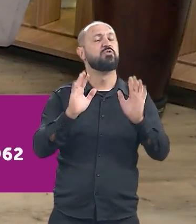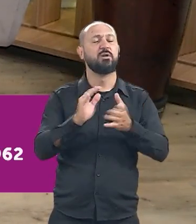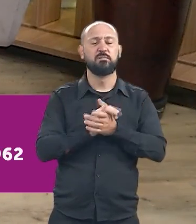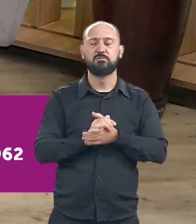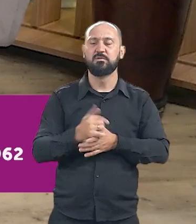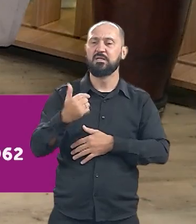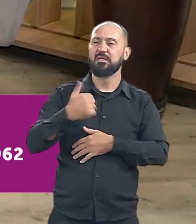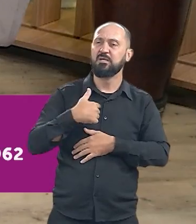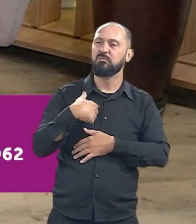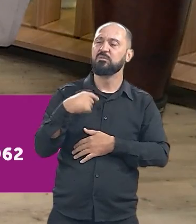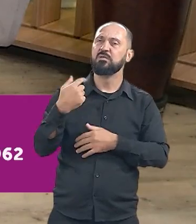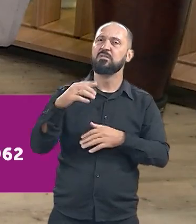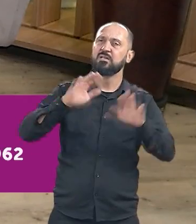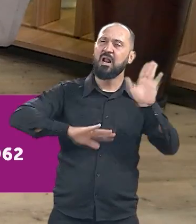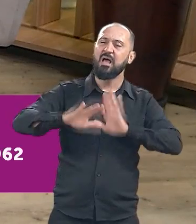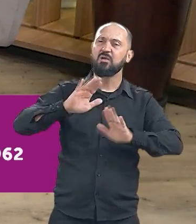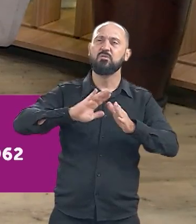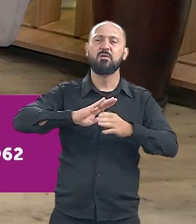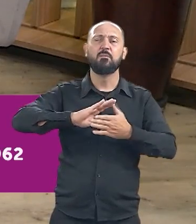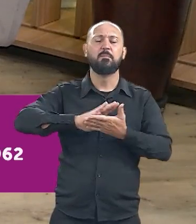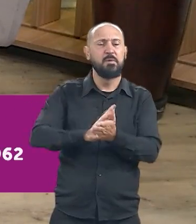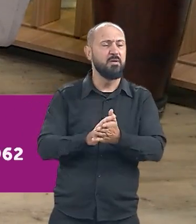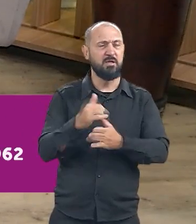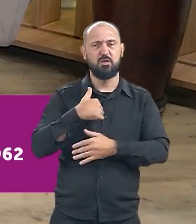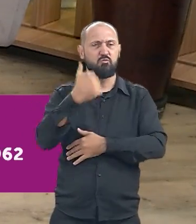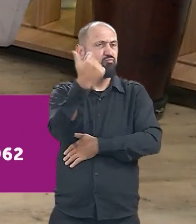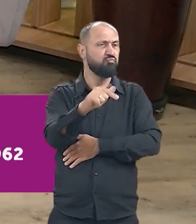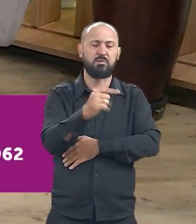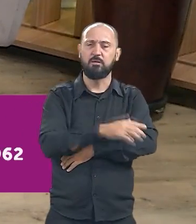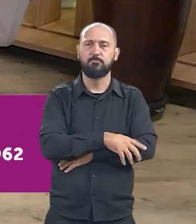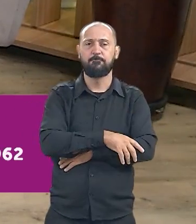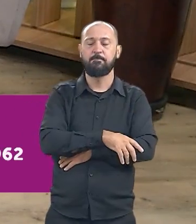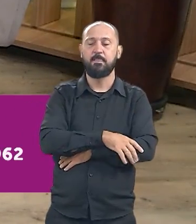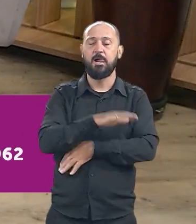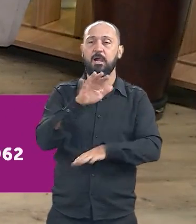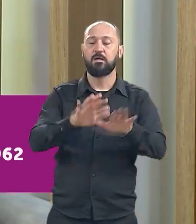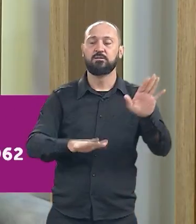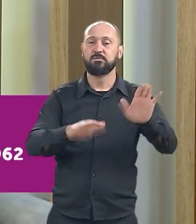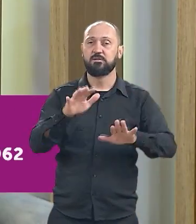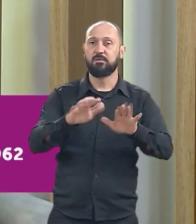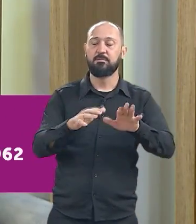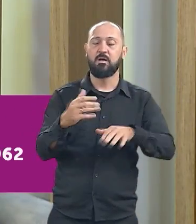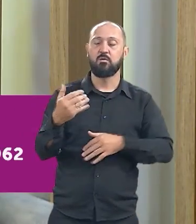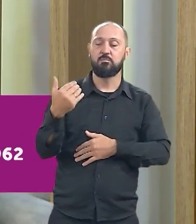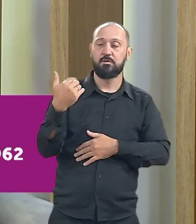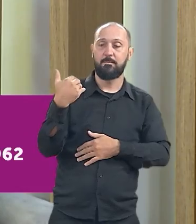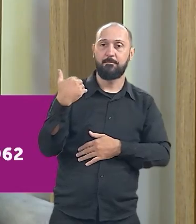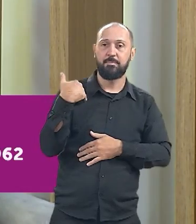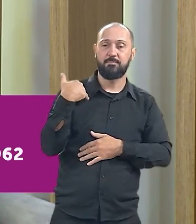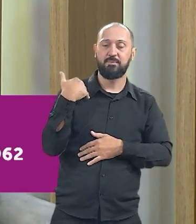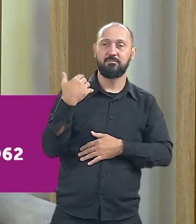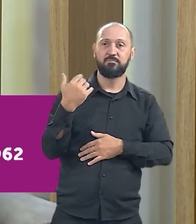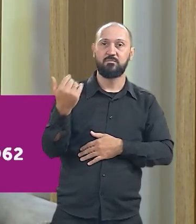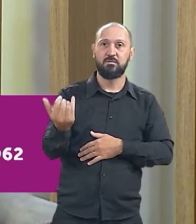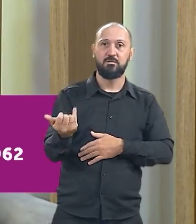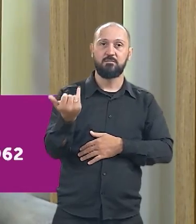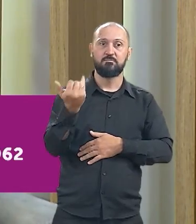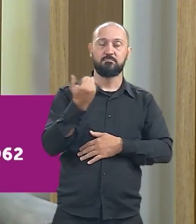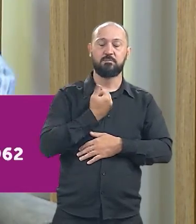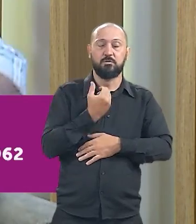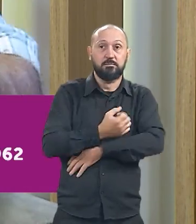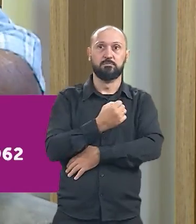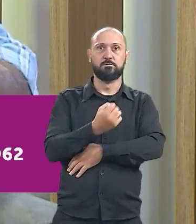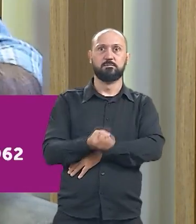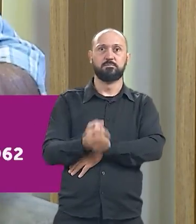preconceito? Não sei, eu não tenho preconceito. Mas às vezes alguém que procura fala algo que você fala, puxa, não sabia